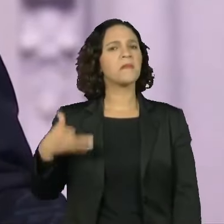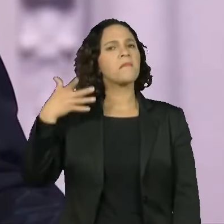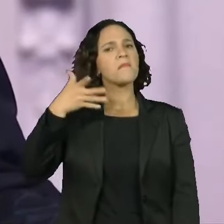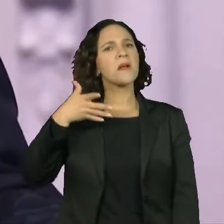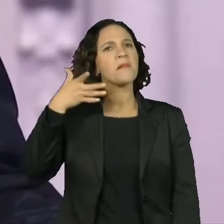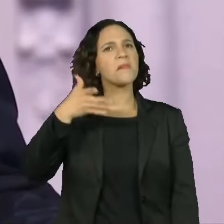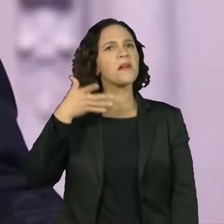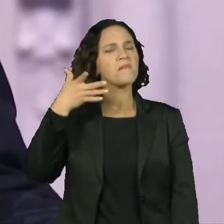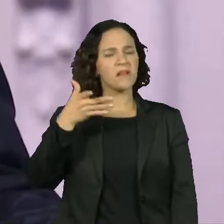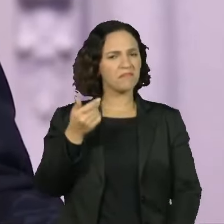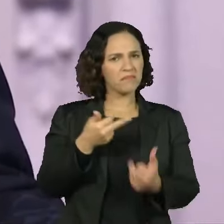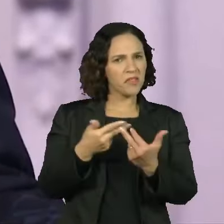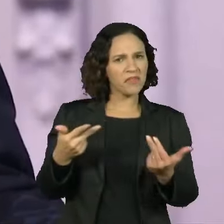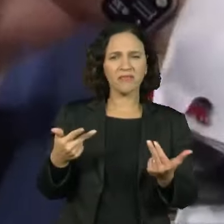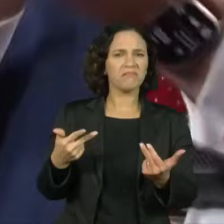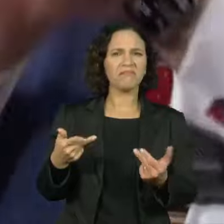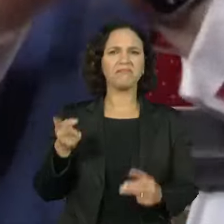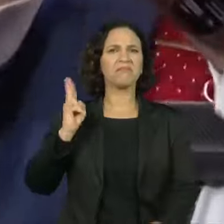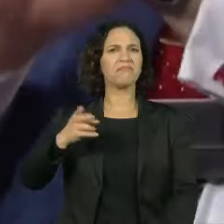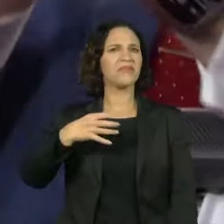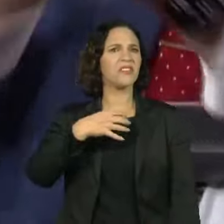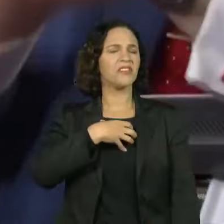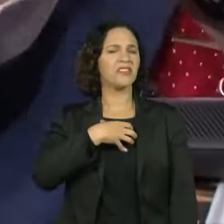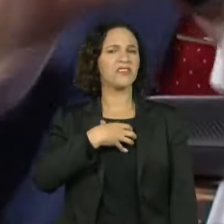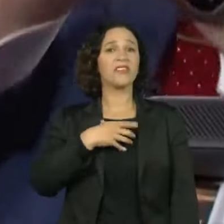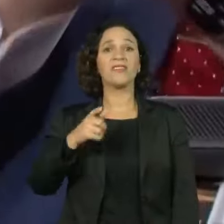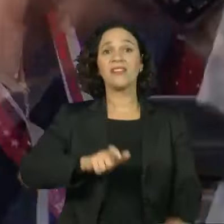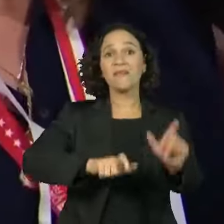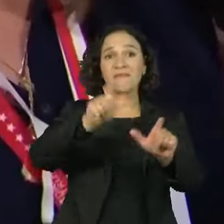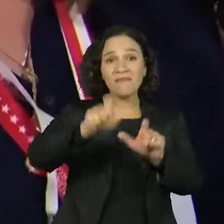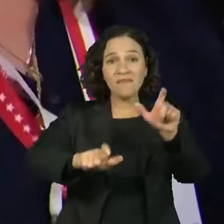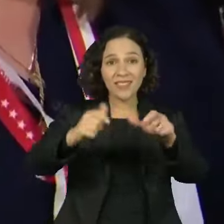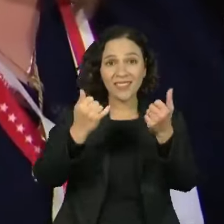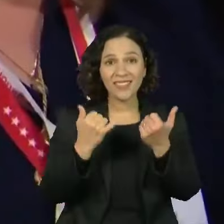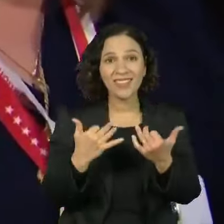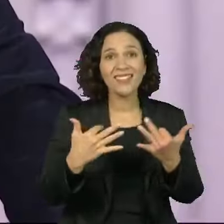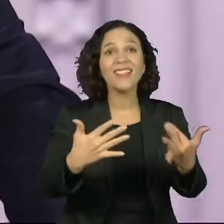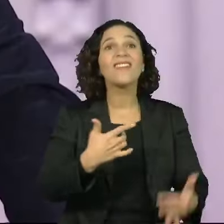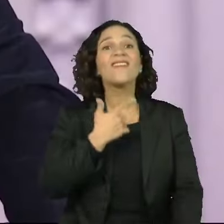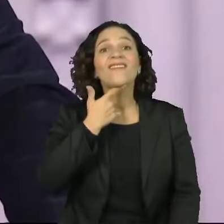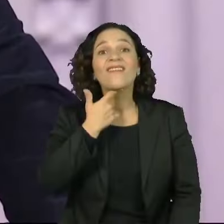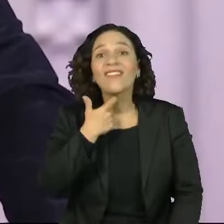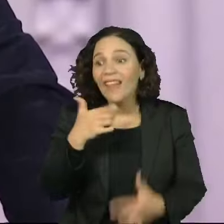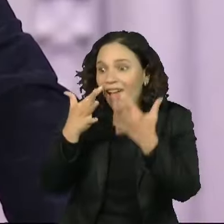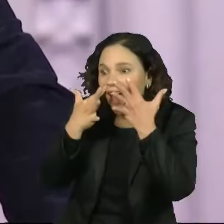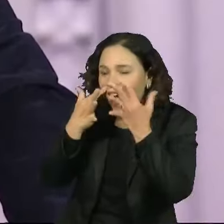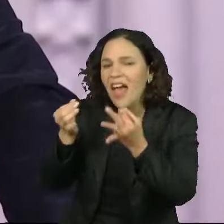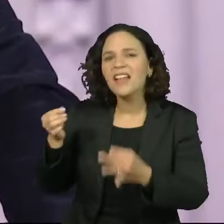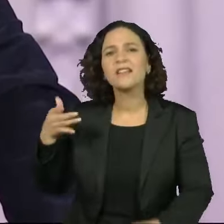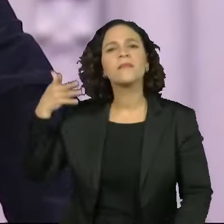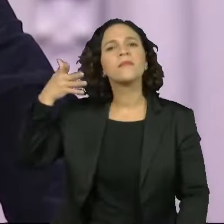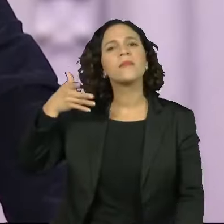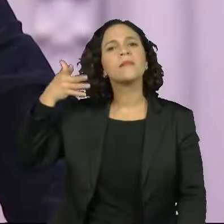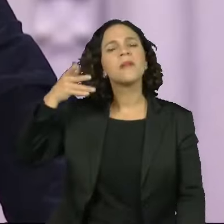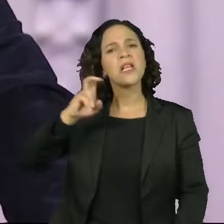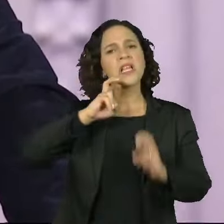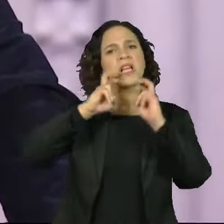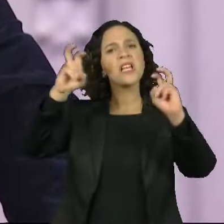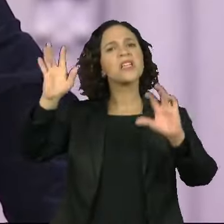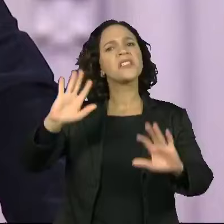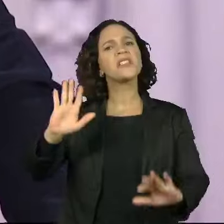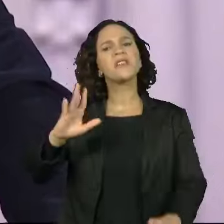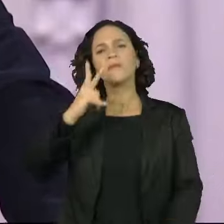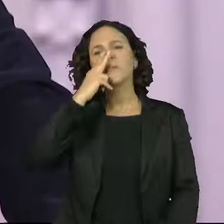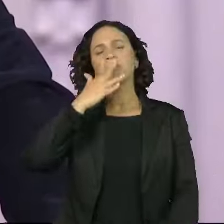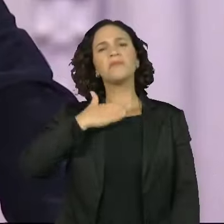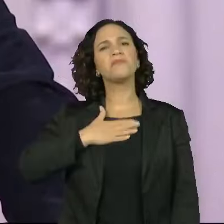novidades foi o trump de sempre que fala o que o eleitor trumpista quer ouvir tudo num tom mais baixo menos